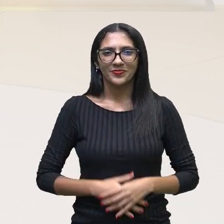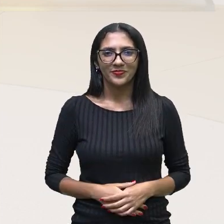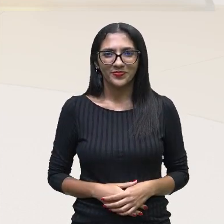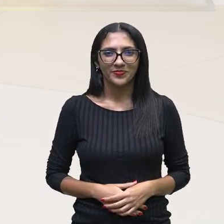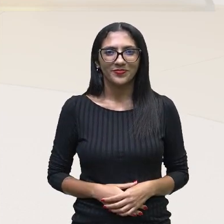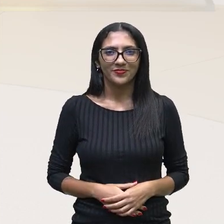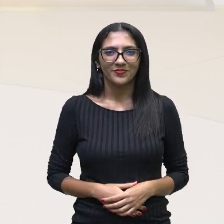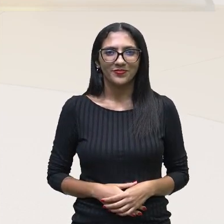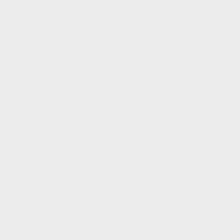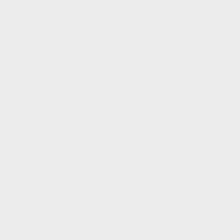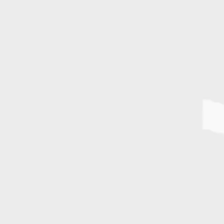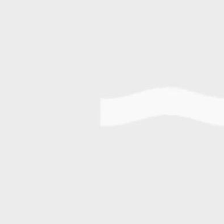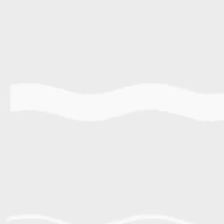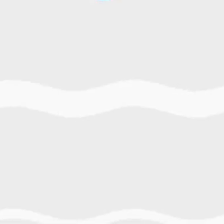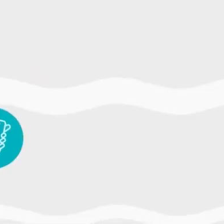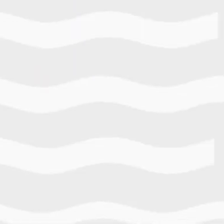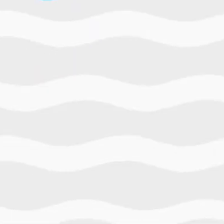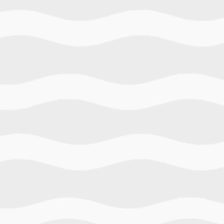próxima.